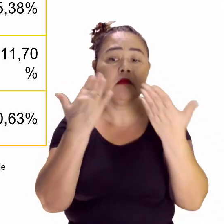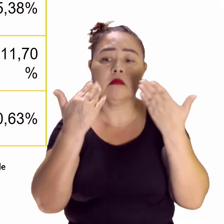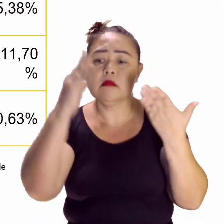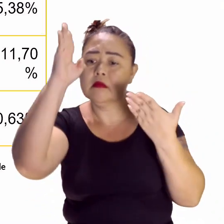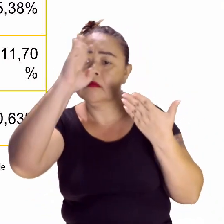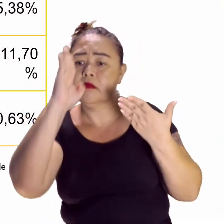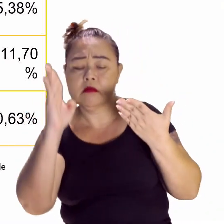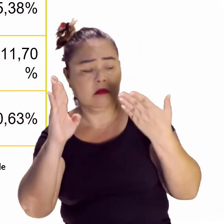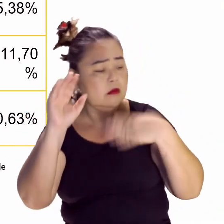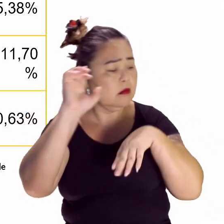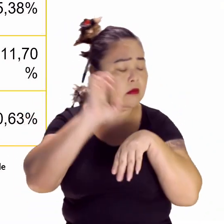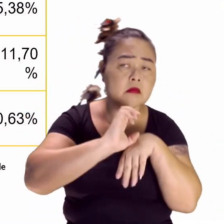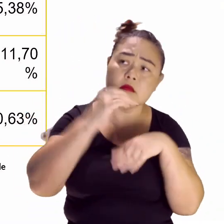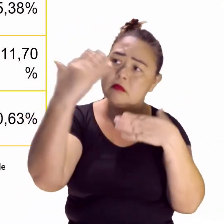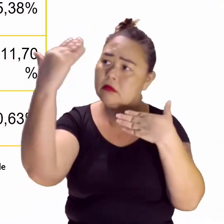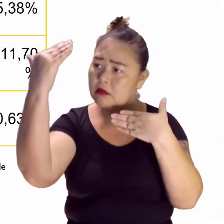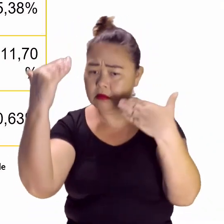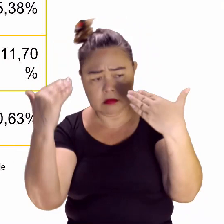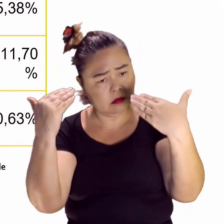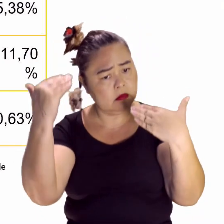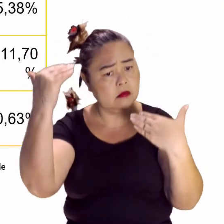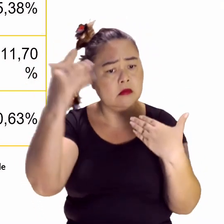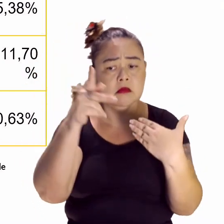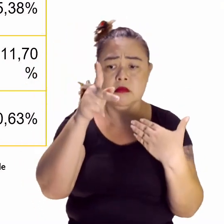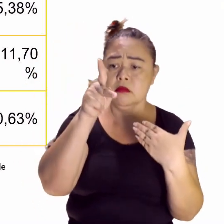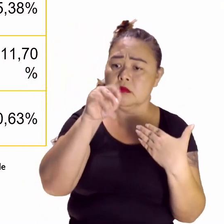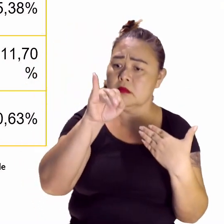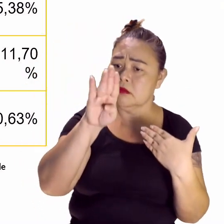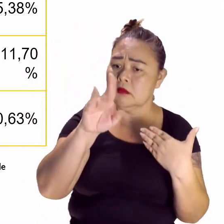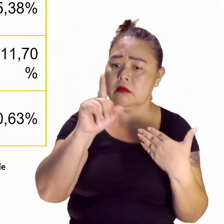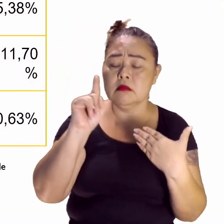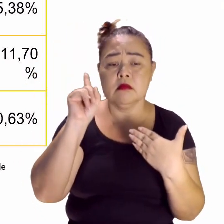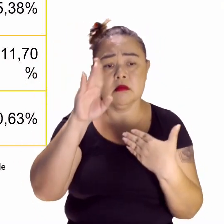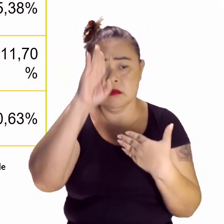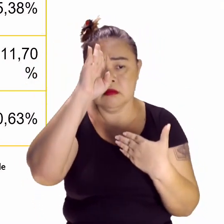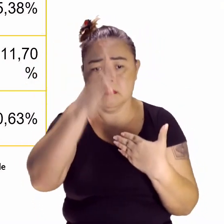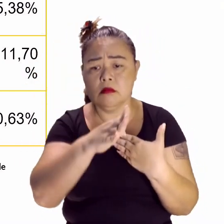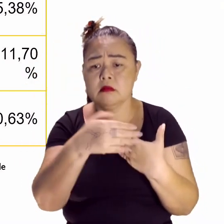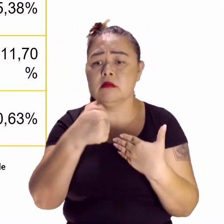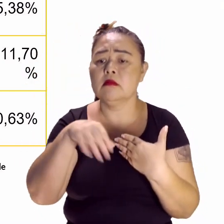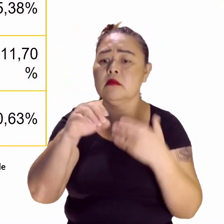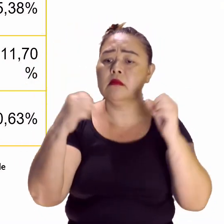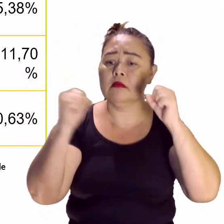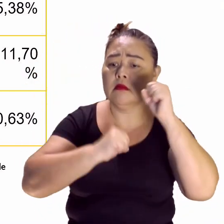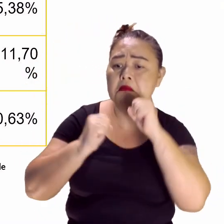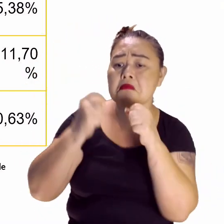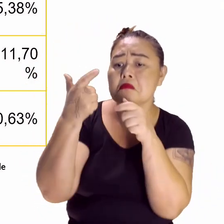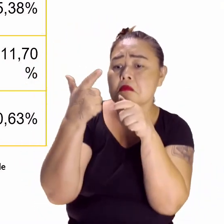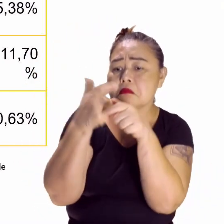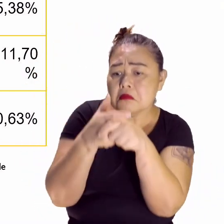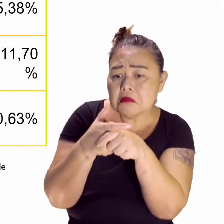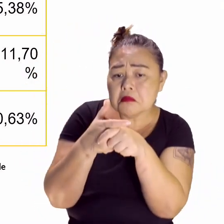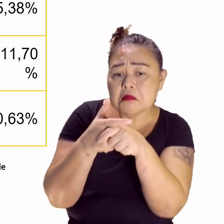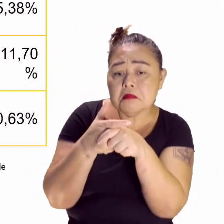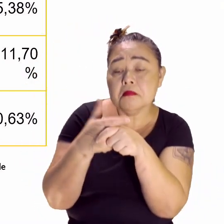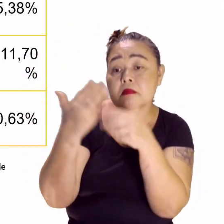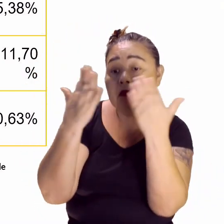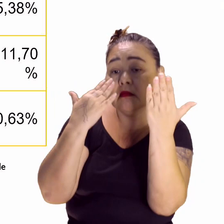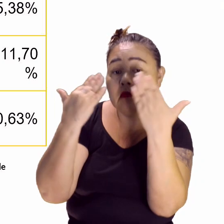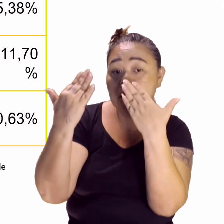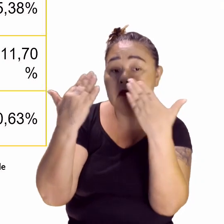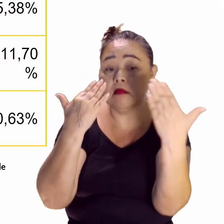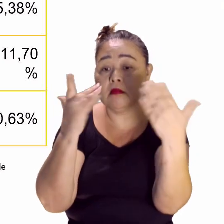A gente falou até porque em relação do PIB de Rondônia, quando a gente fala principalmente da indústria, é bem pequeno, né? Essa comparação